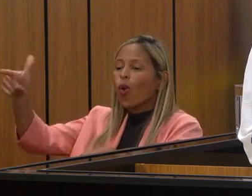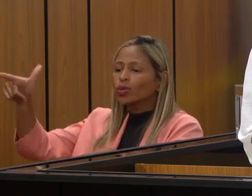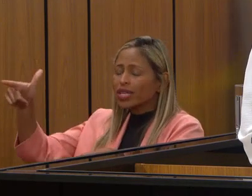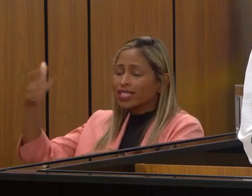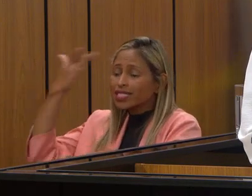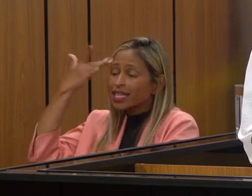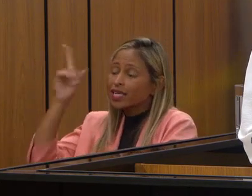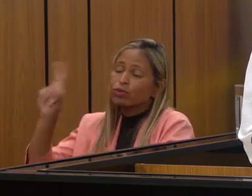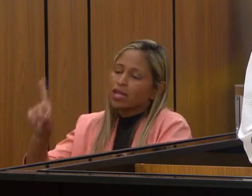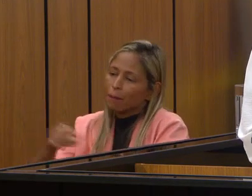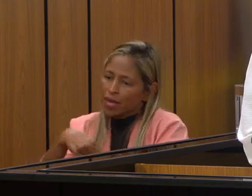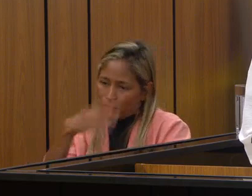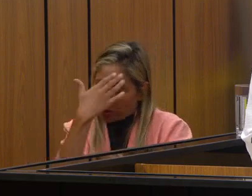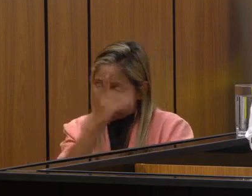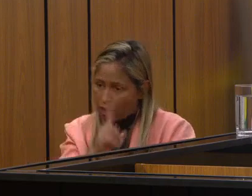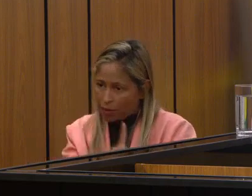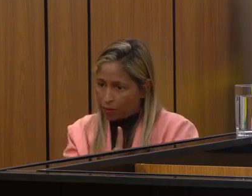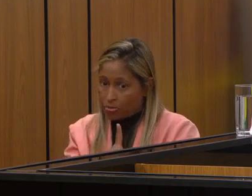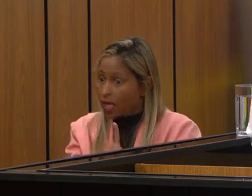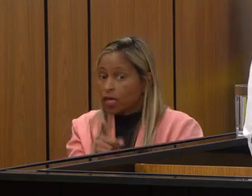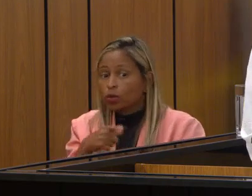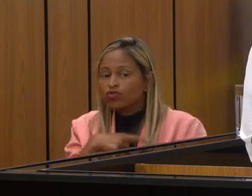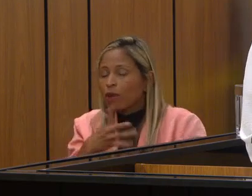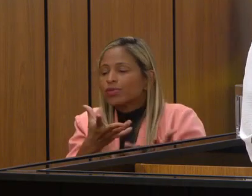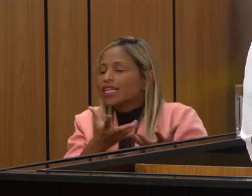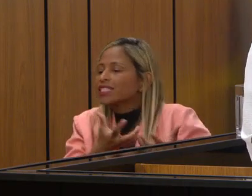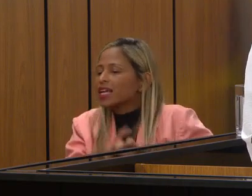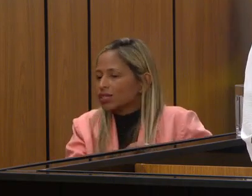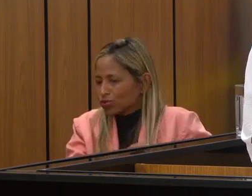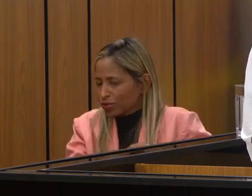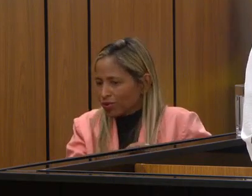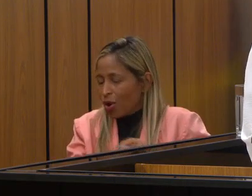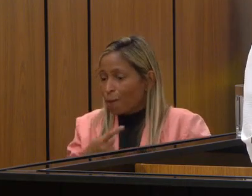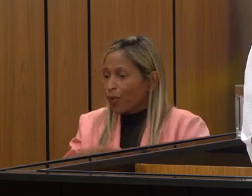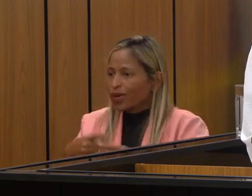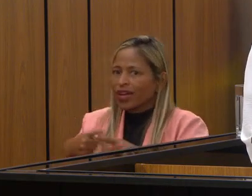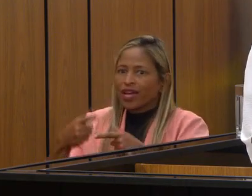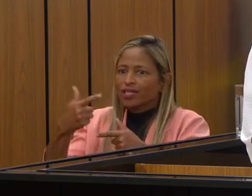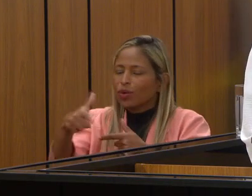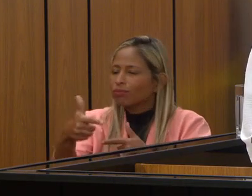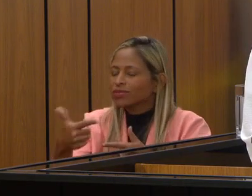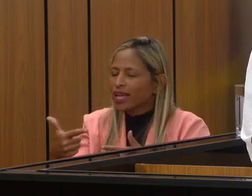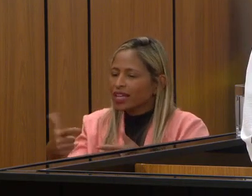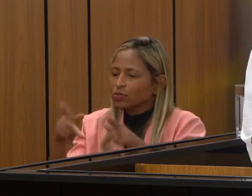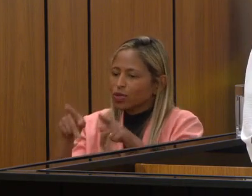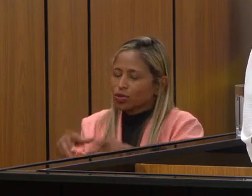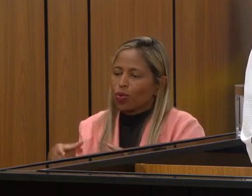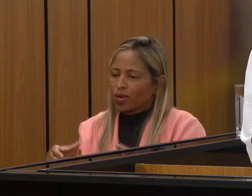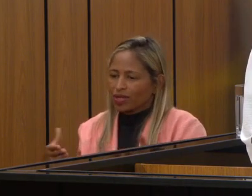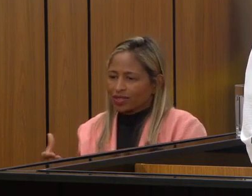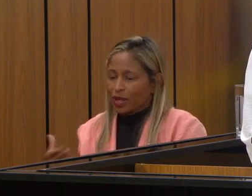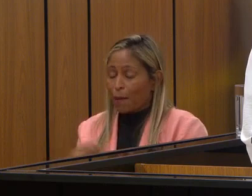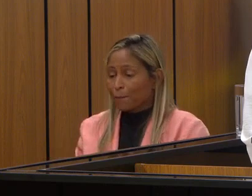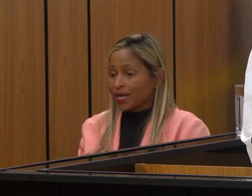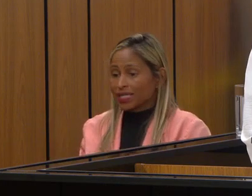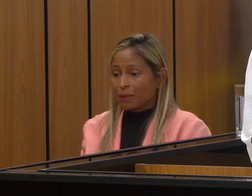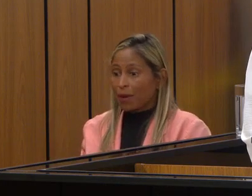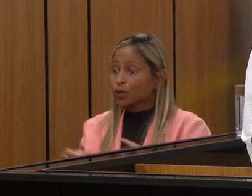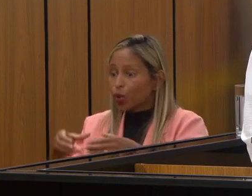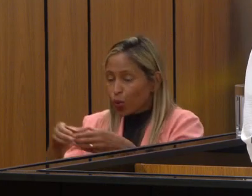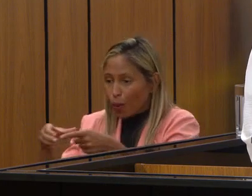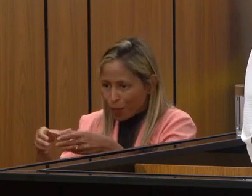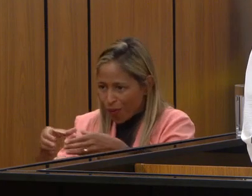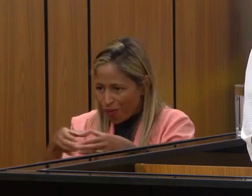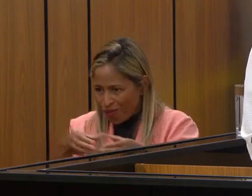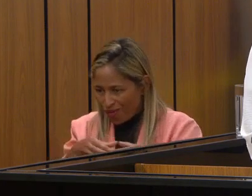estão escondidas por aí que nós não tivemos acesso a elas devido ao fato de nem todas as pessoas estarem participando do nosso grupo